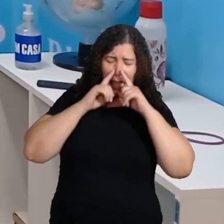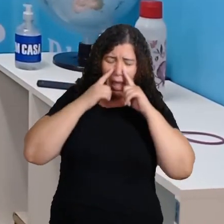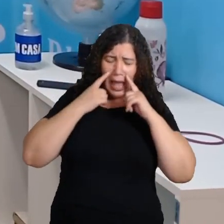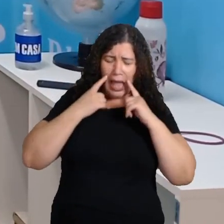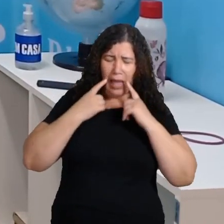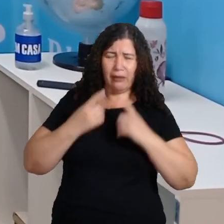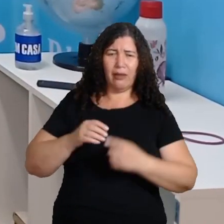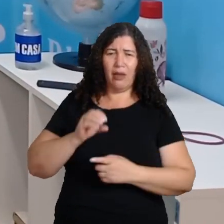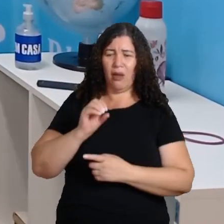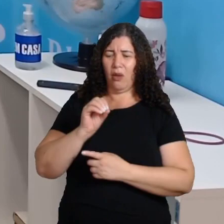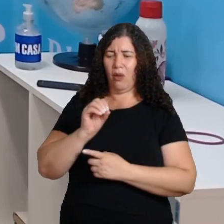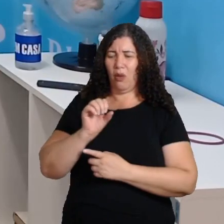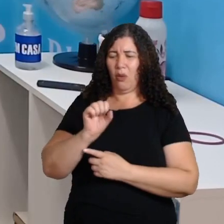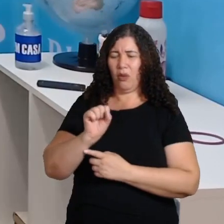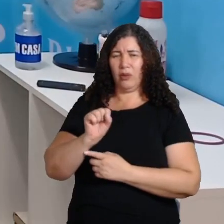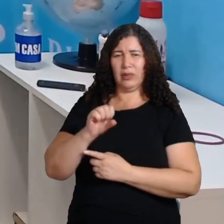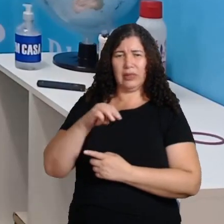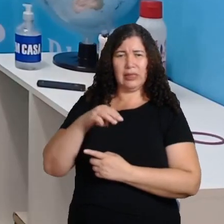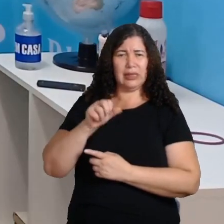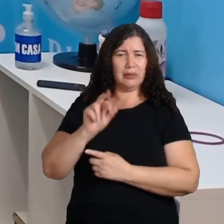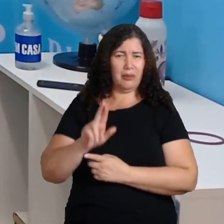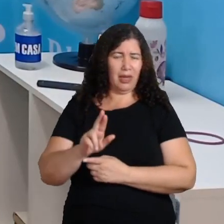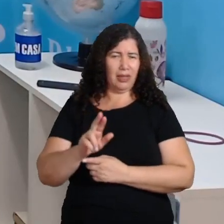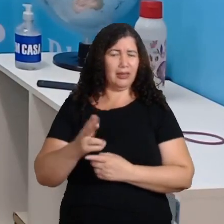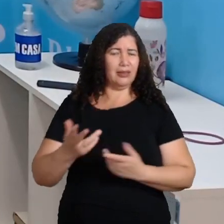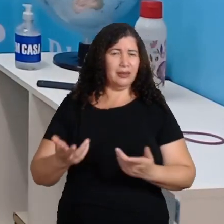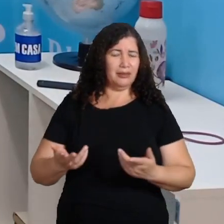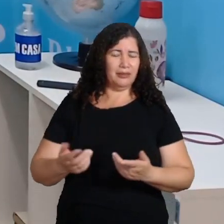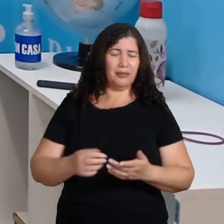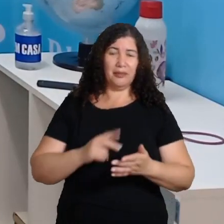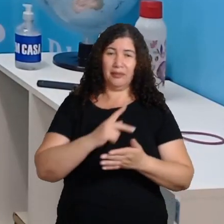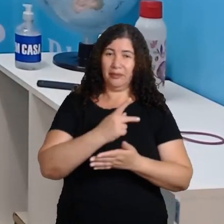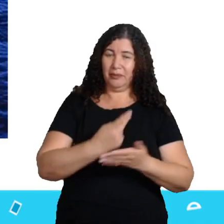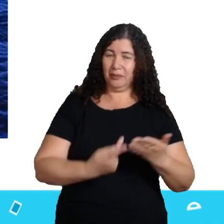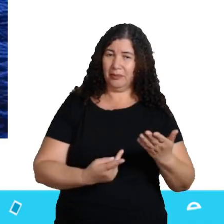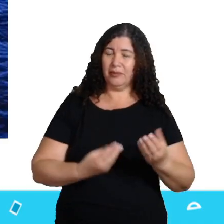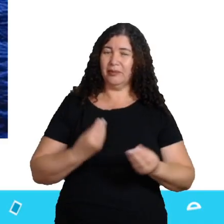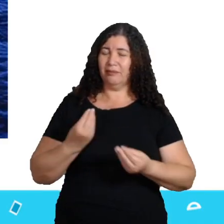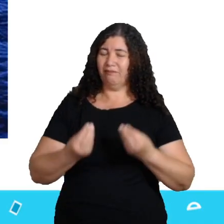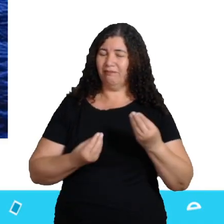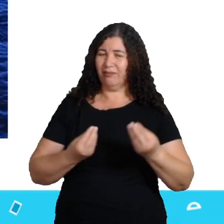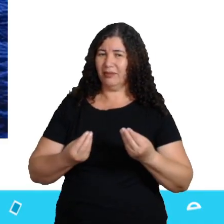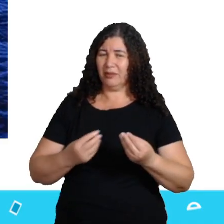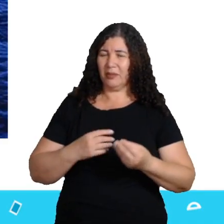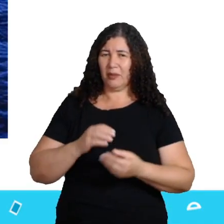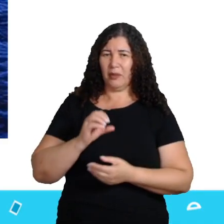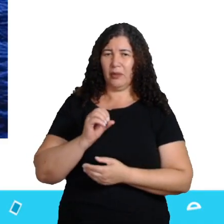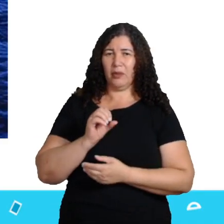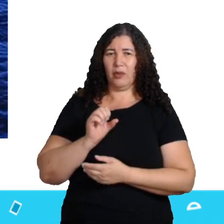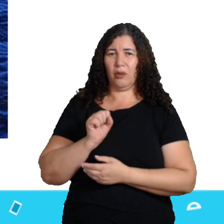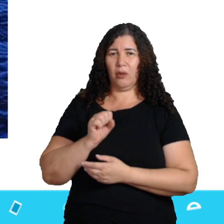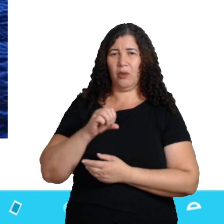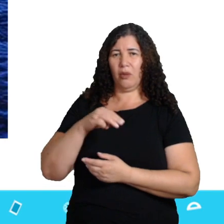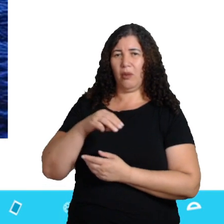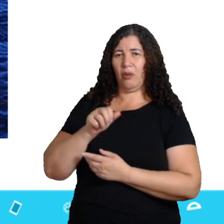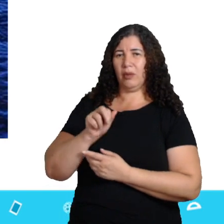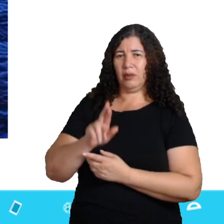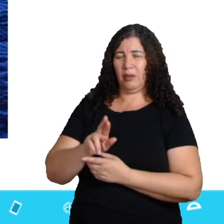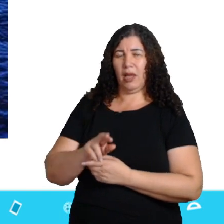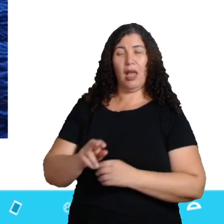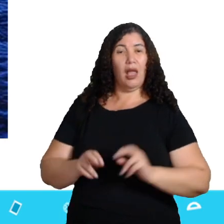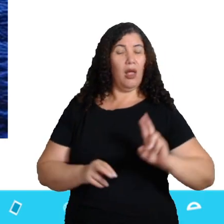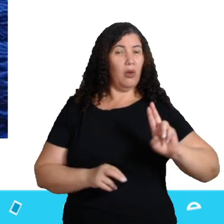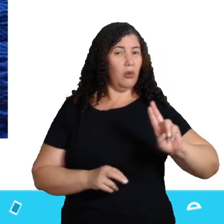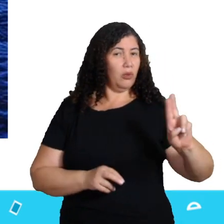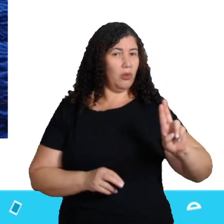dizer Osmar, e termina o poema questionando se Osmar é um nome